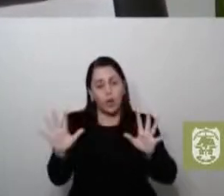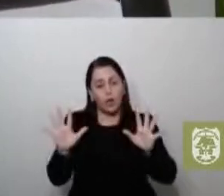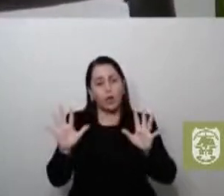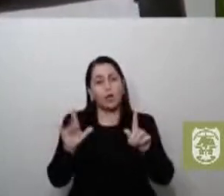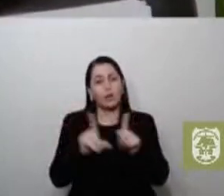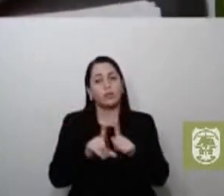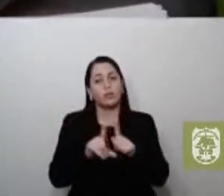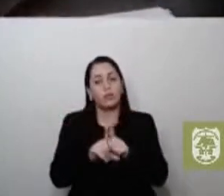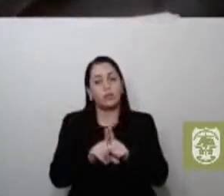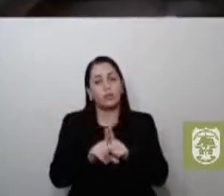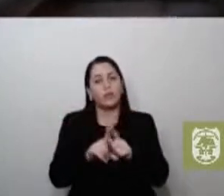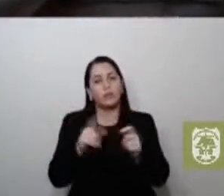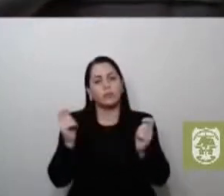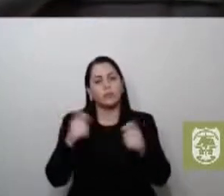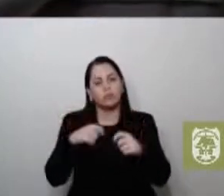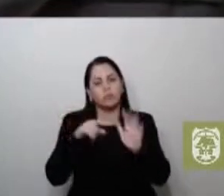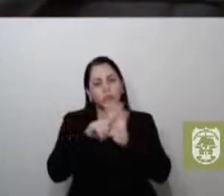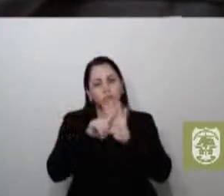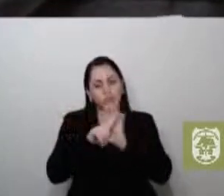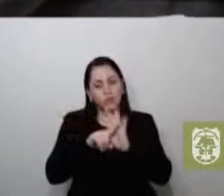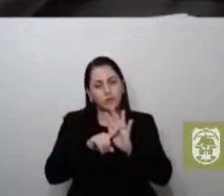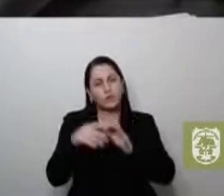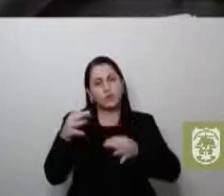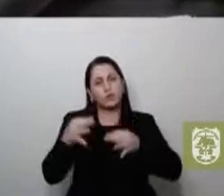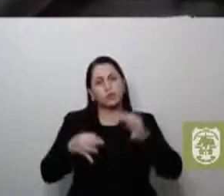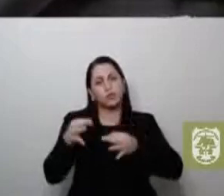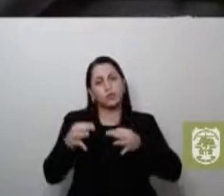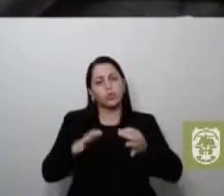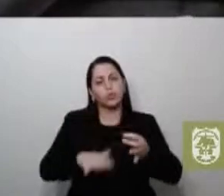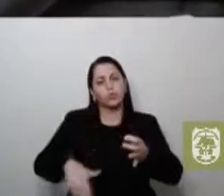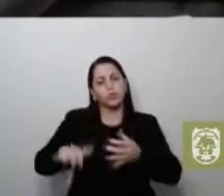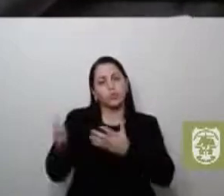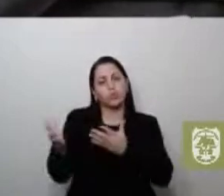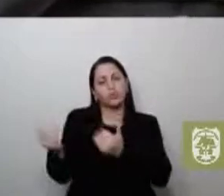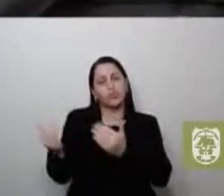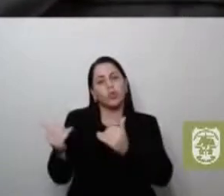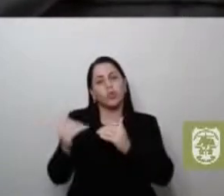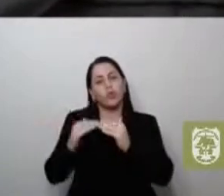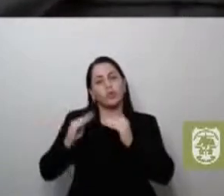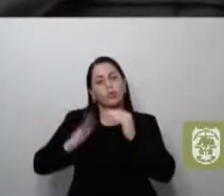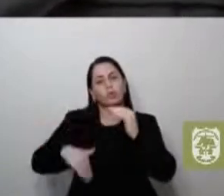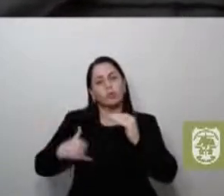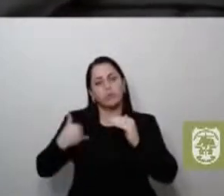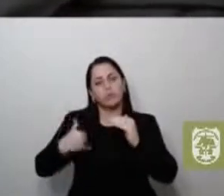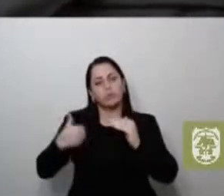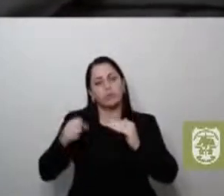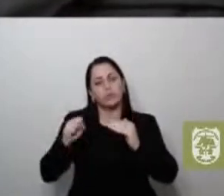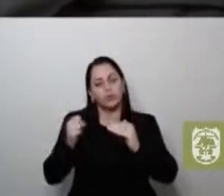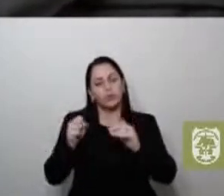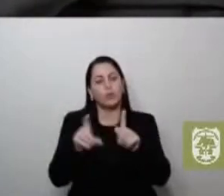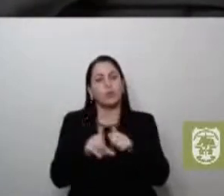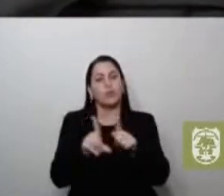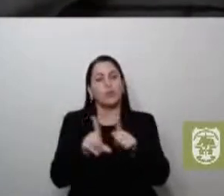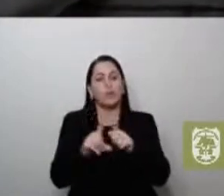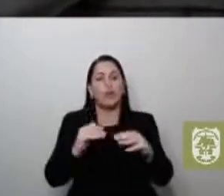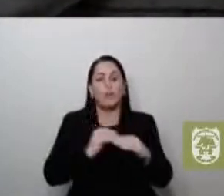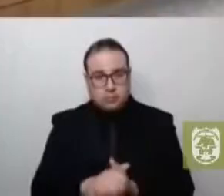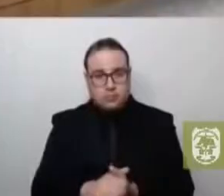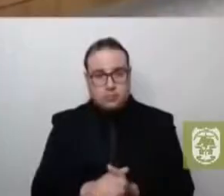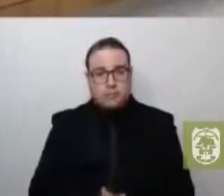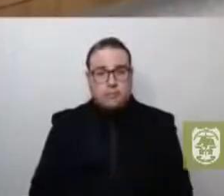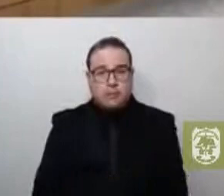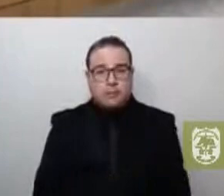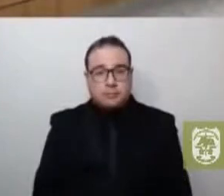informações consistentes sobre a justiça juvenil, com base em padrões internacionalmente